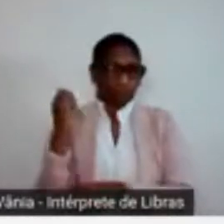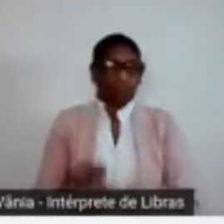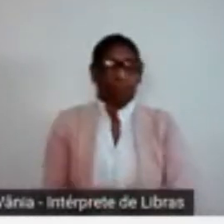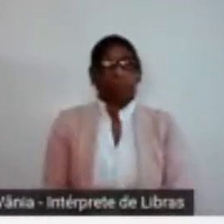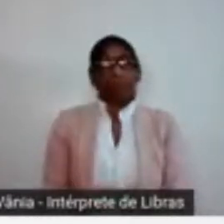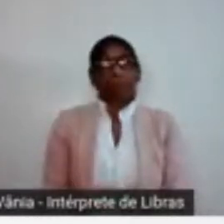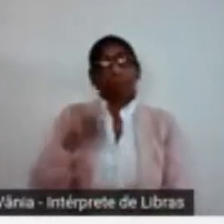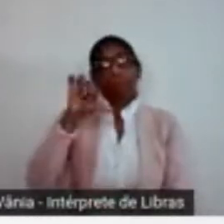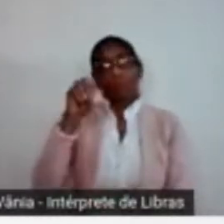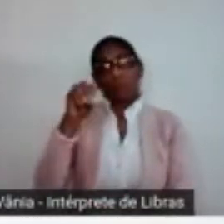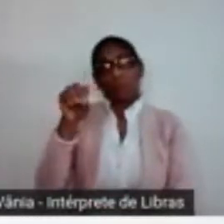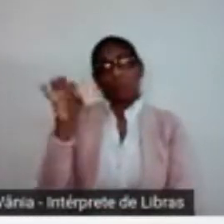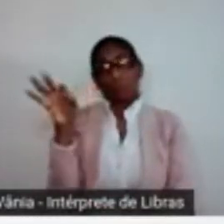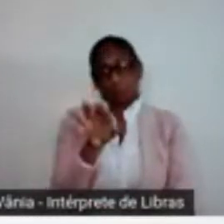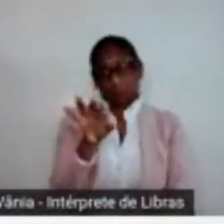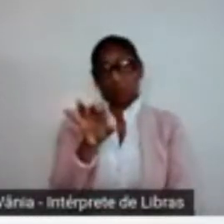90% dos casos